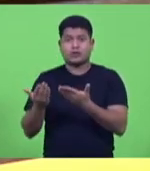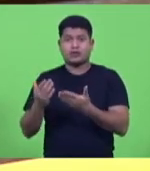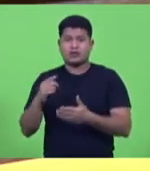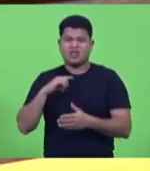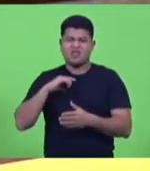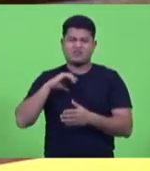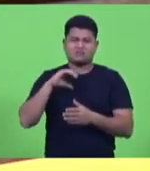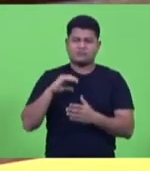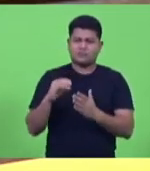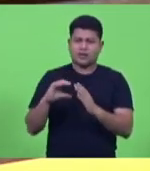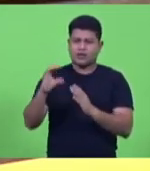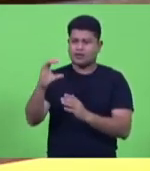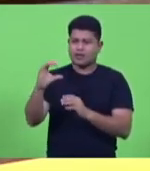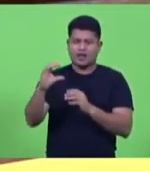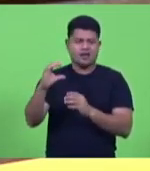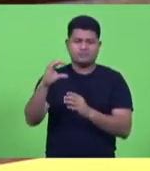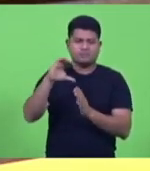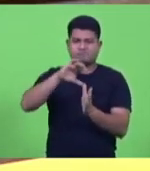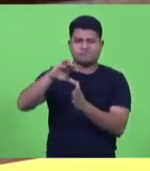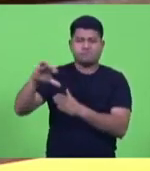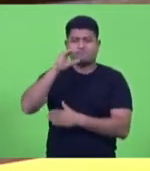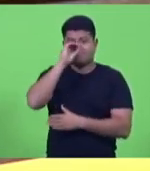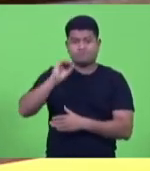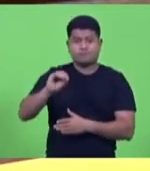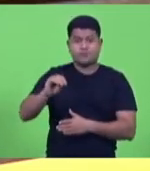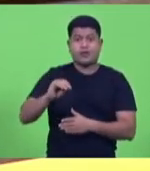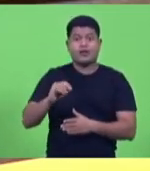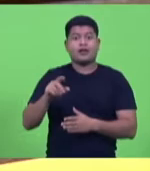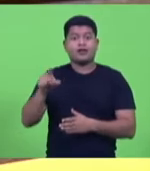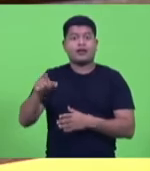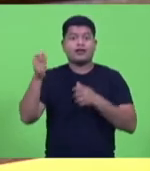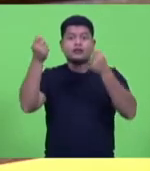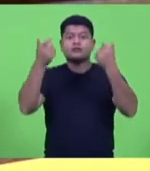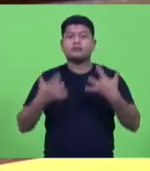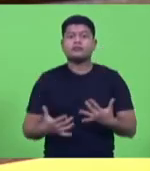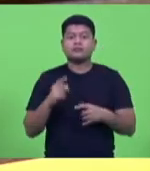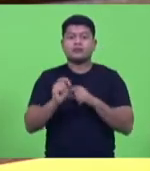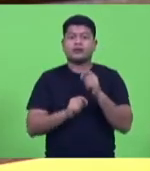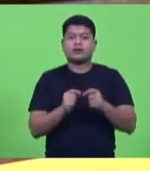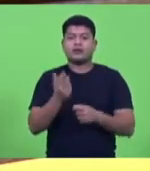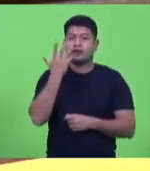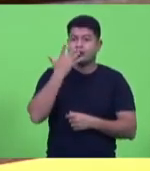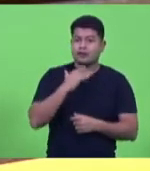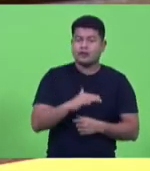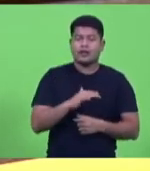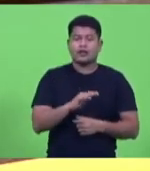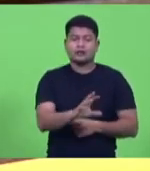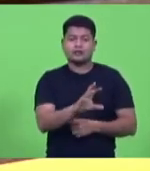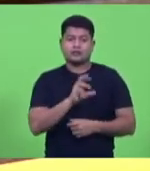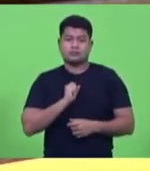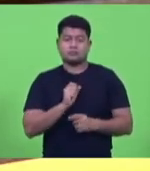parte significativa da ciência, que fala que as crianças são muito menos suscetíveis ao vírus